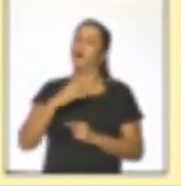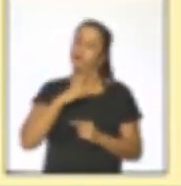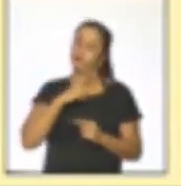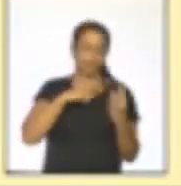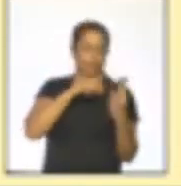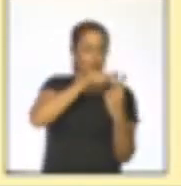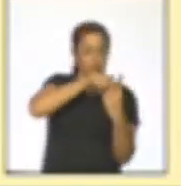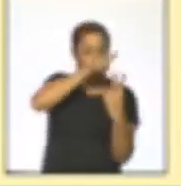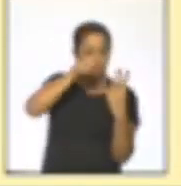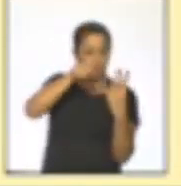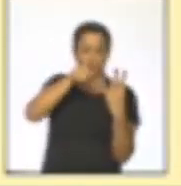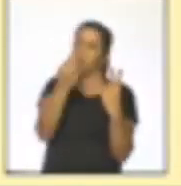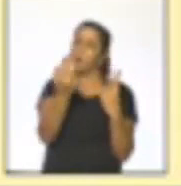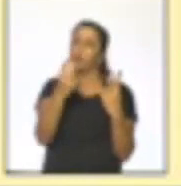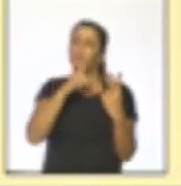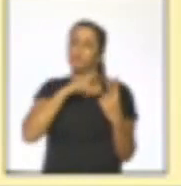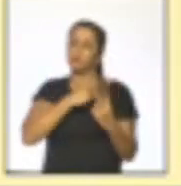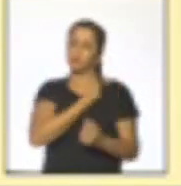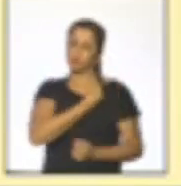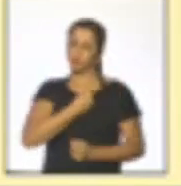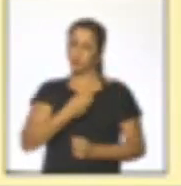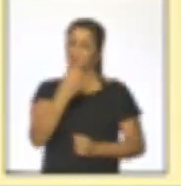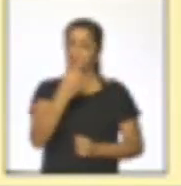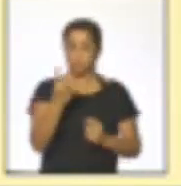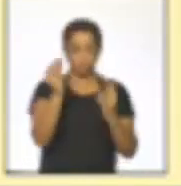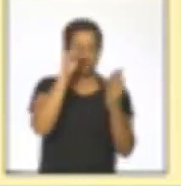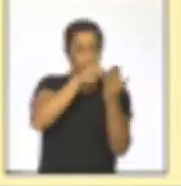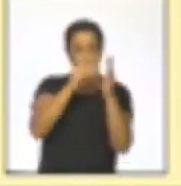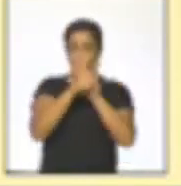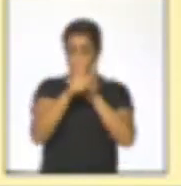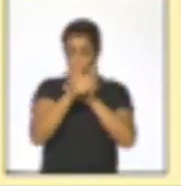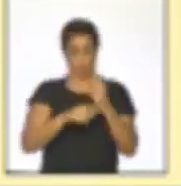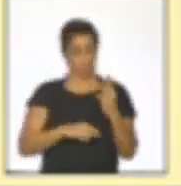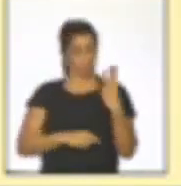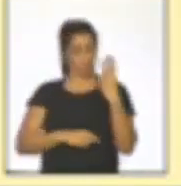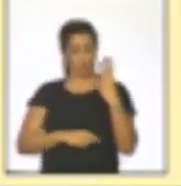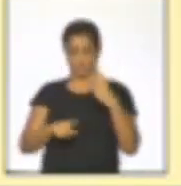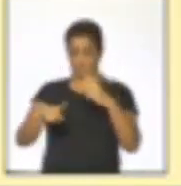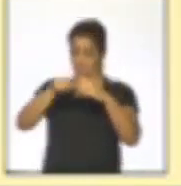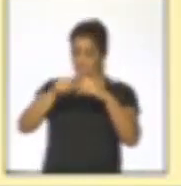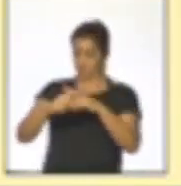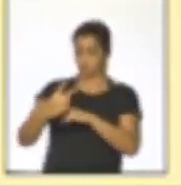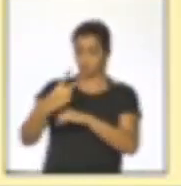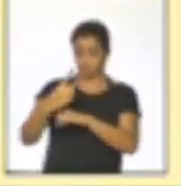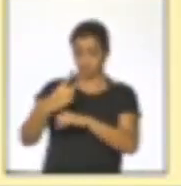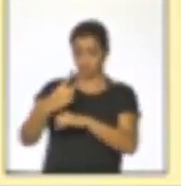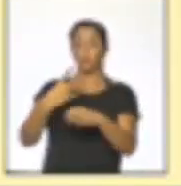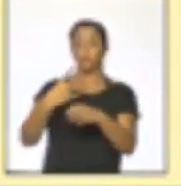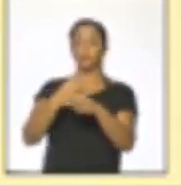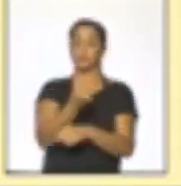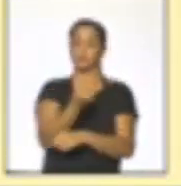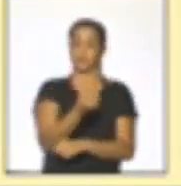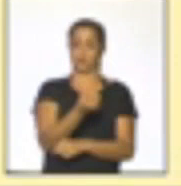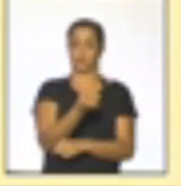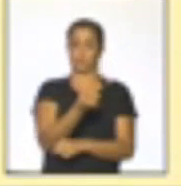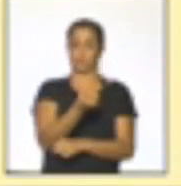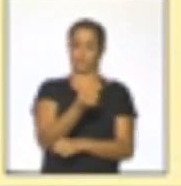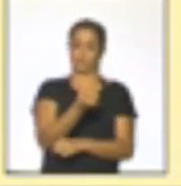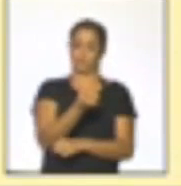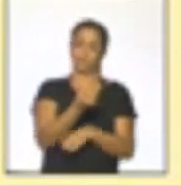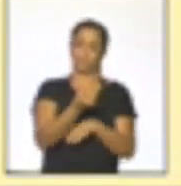é como se tivesse um 2 aqui, ó. 3 vezes 2 vai dar